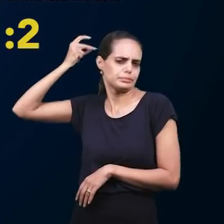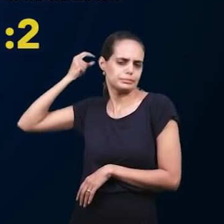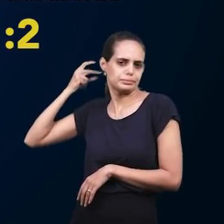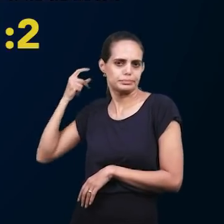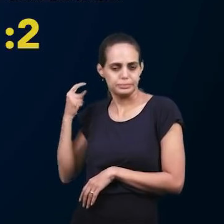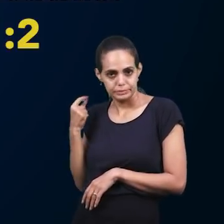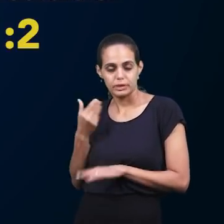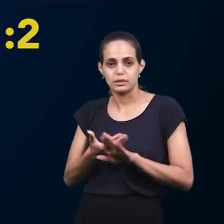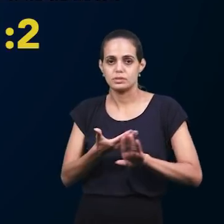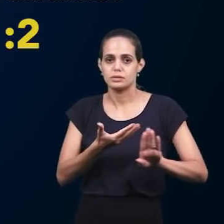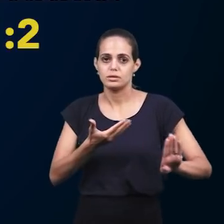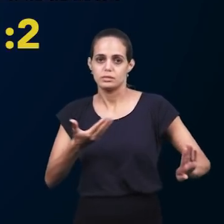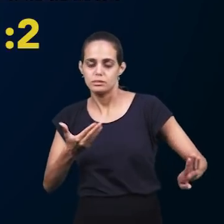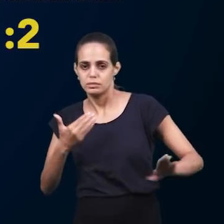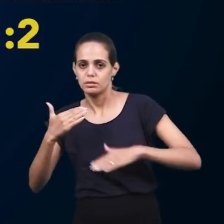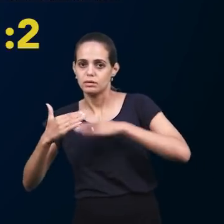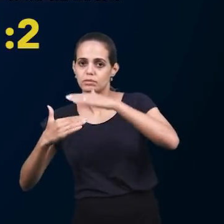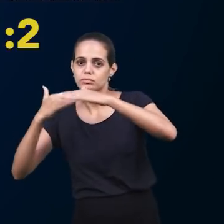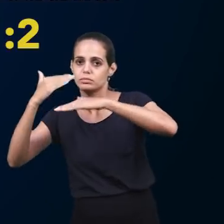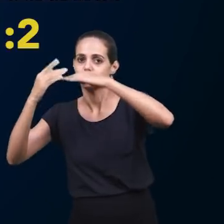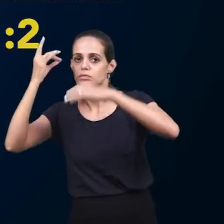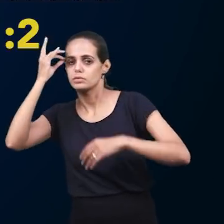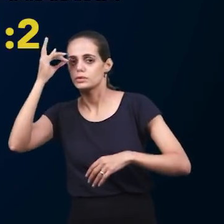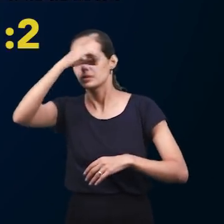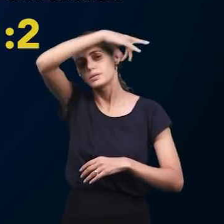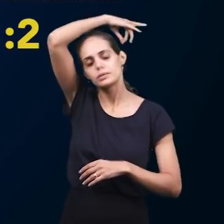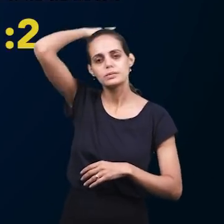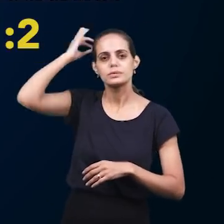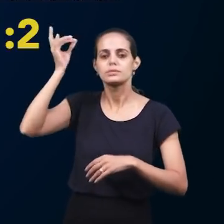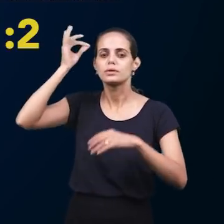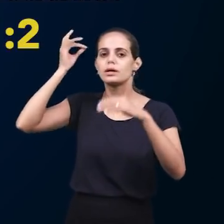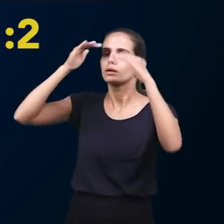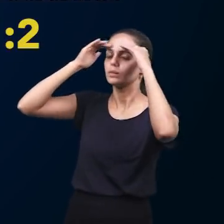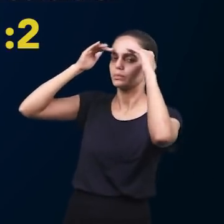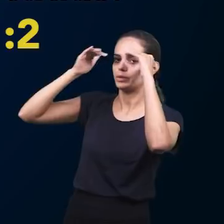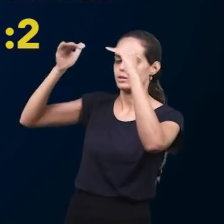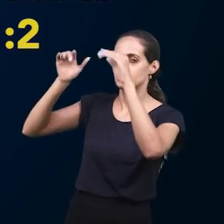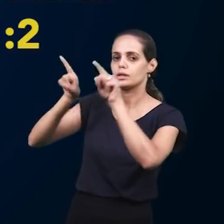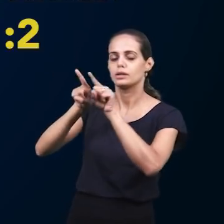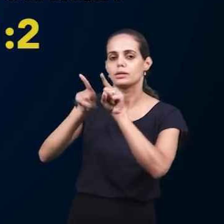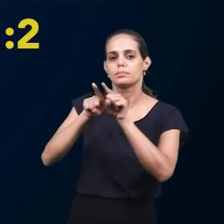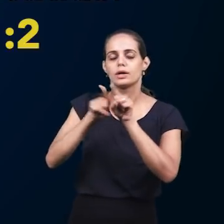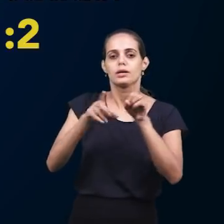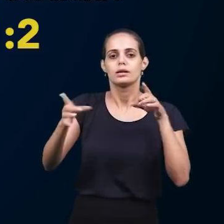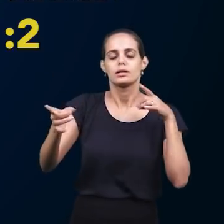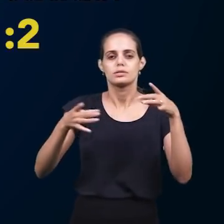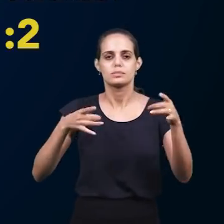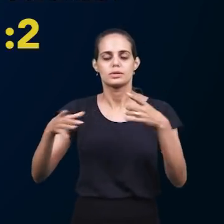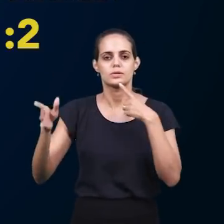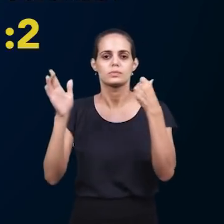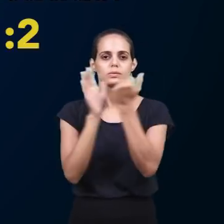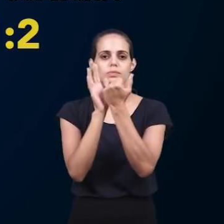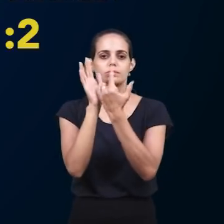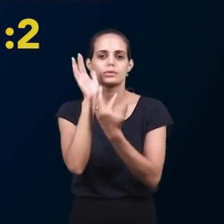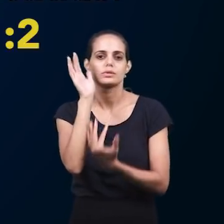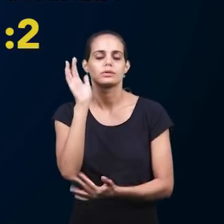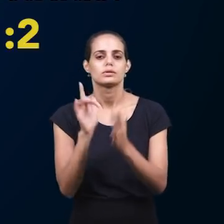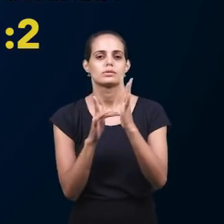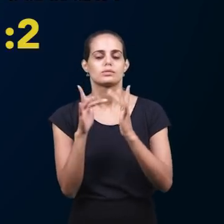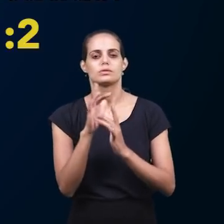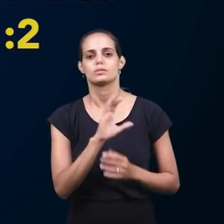Espírito, para a obediência e aspersão do sangue de Jesus Cristo. Nesse verso